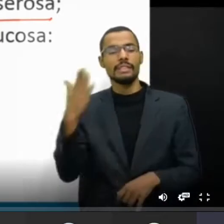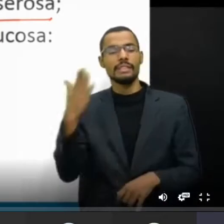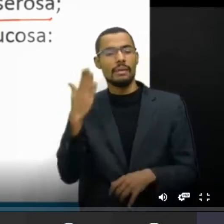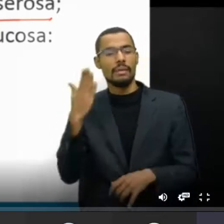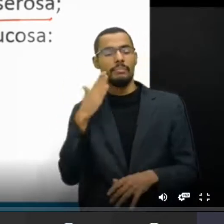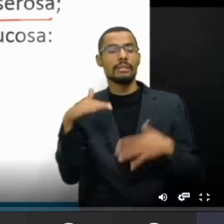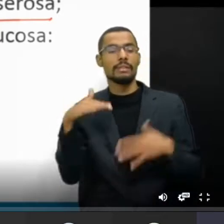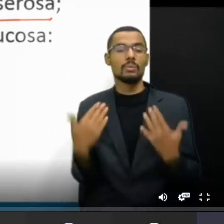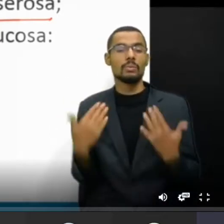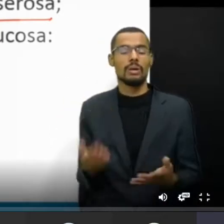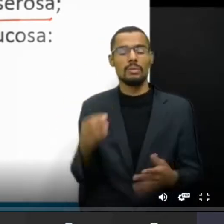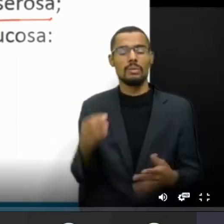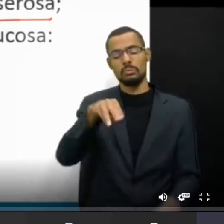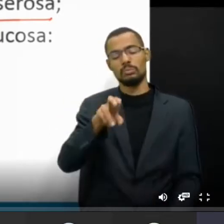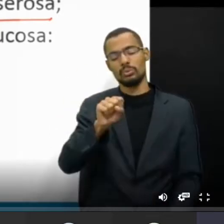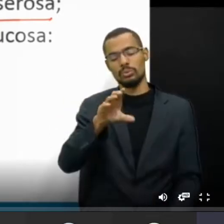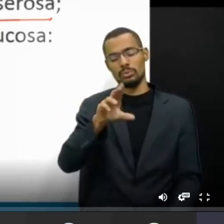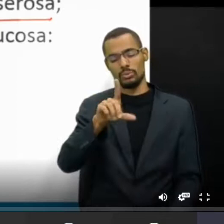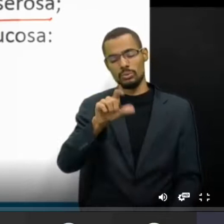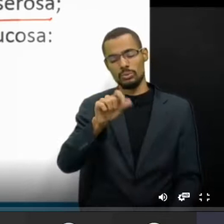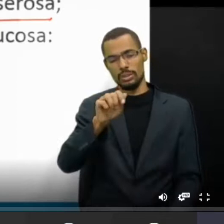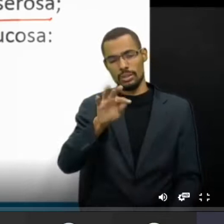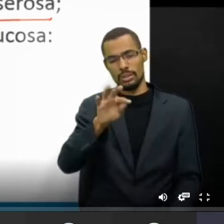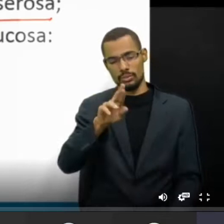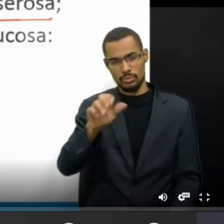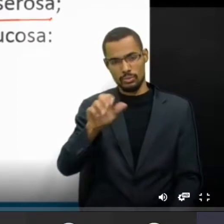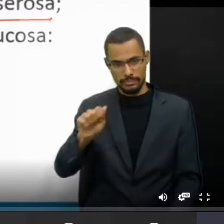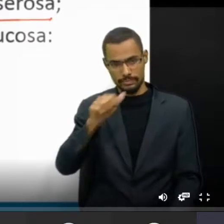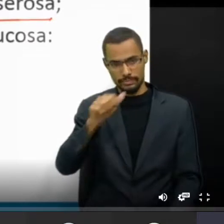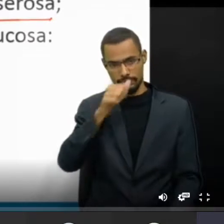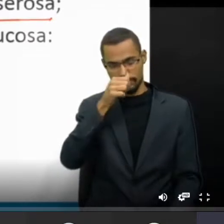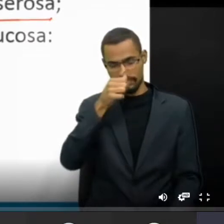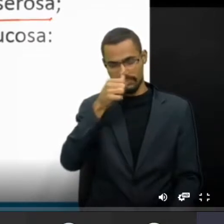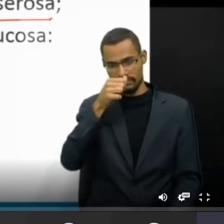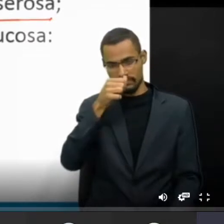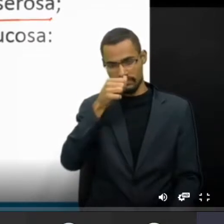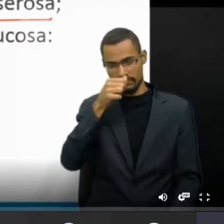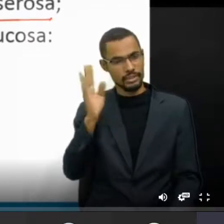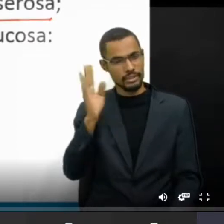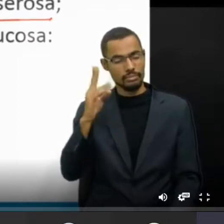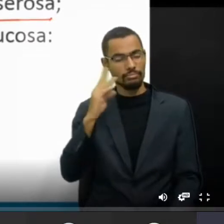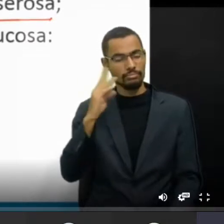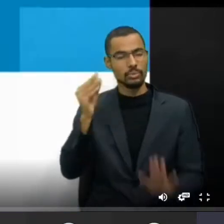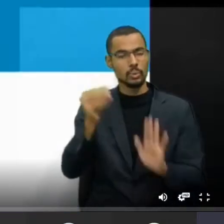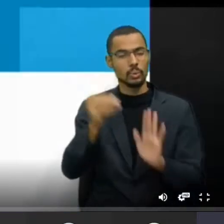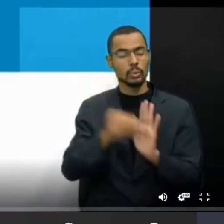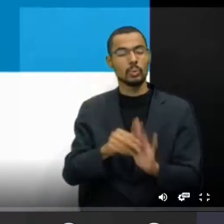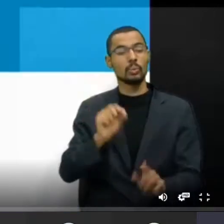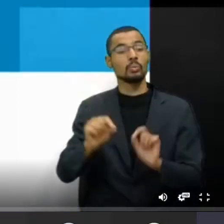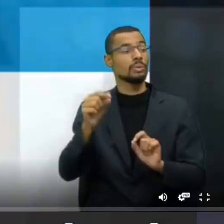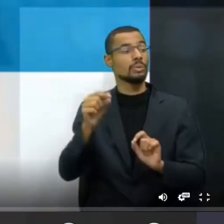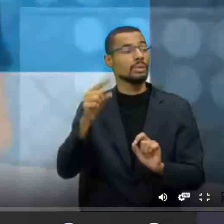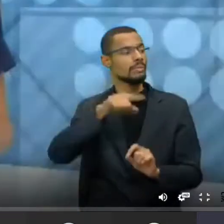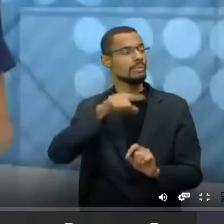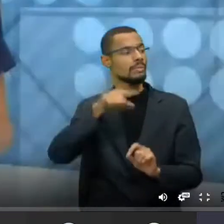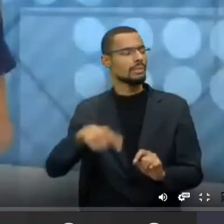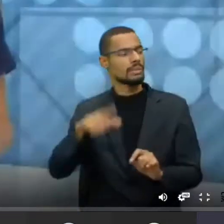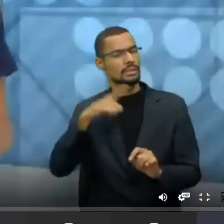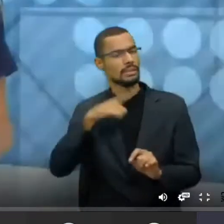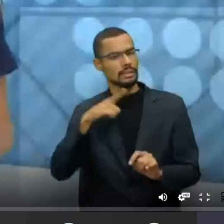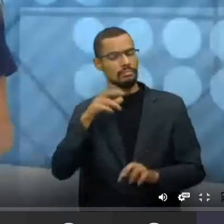definir essas musculaturas, né, essas camadas. Então, aqui eu já coloquei para vocês, lembrando, então, quando vocês